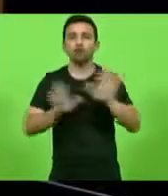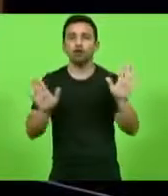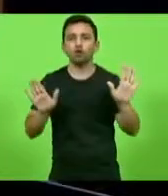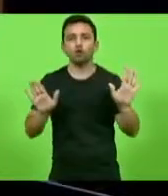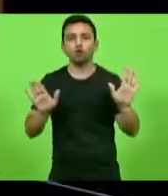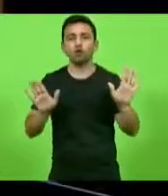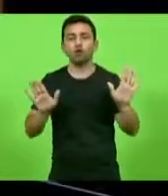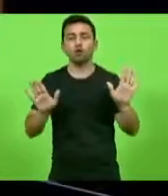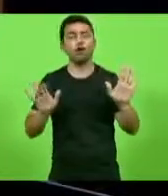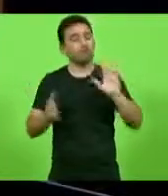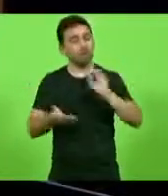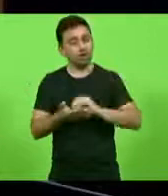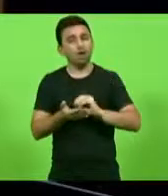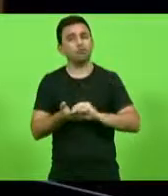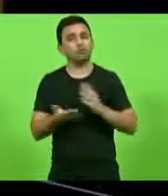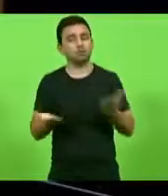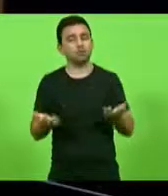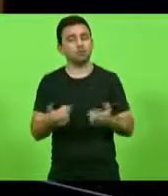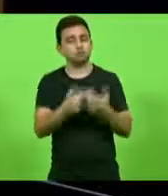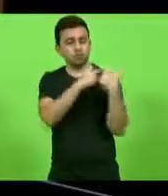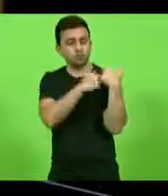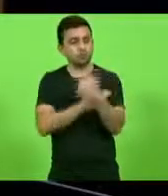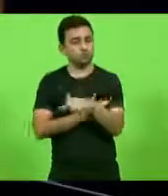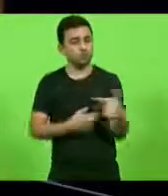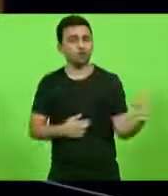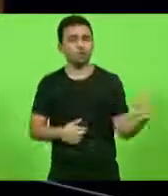uma irresponsabilidade com o empreendedor catarinense.